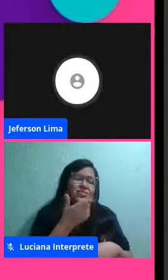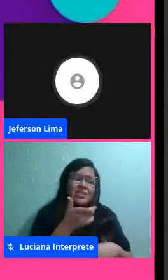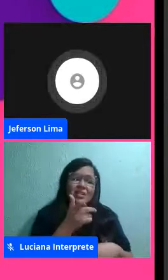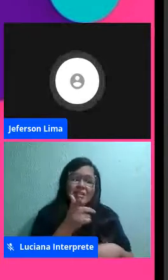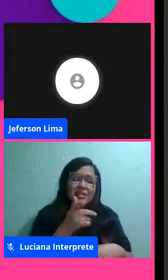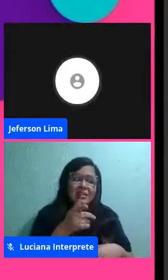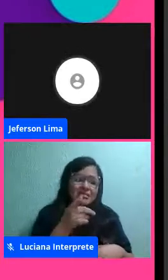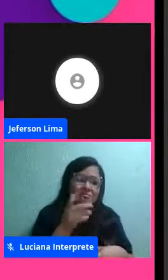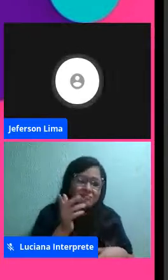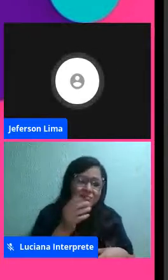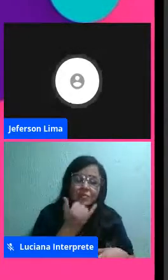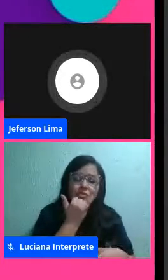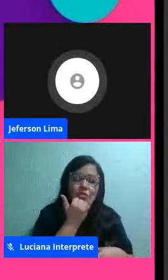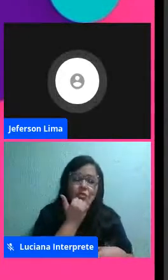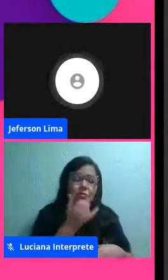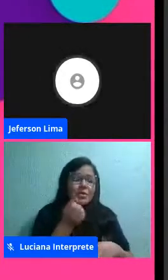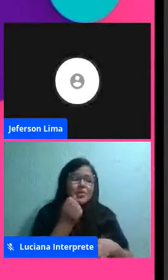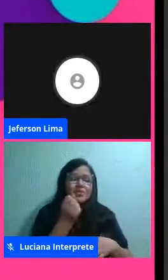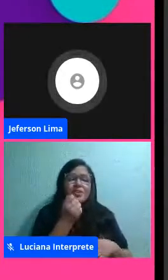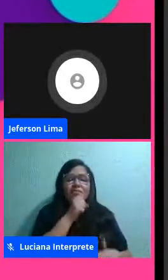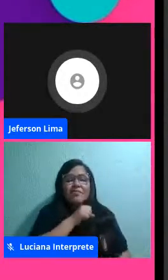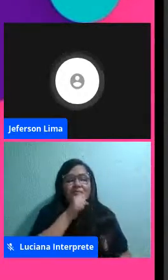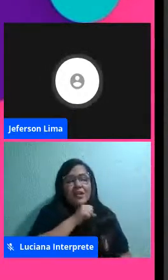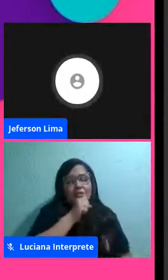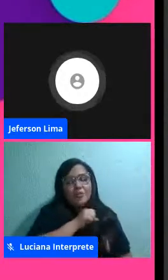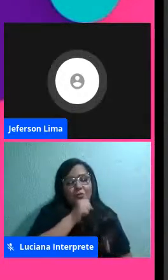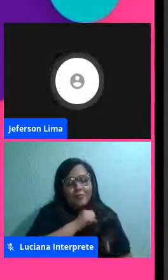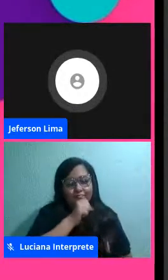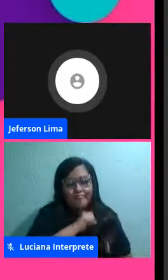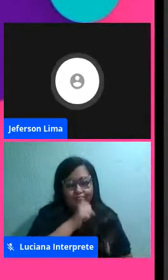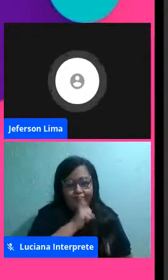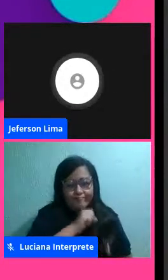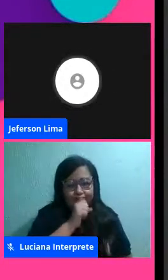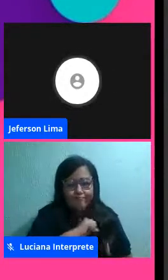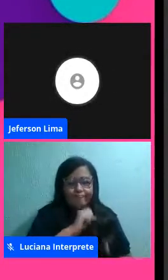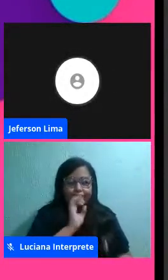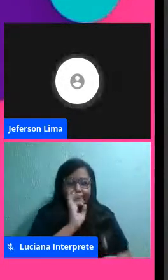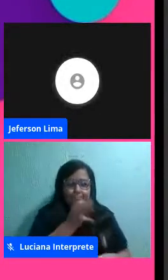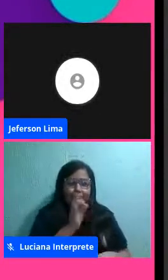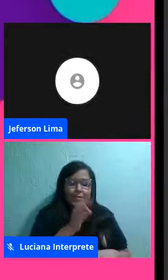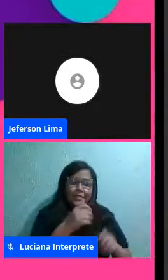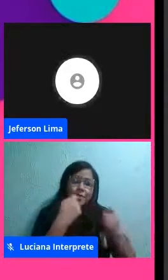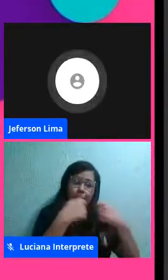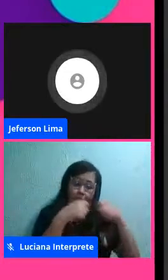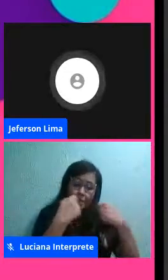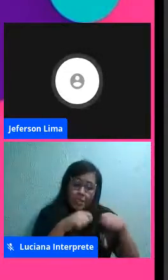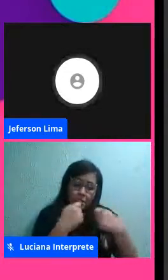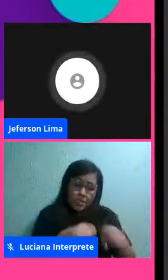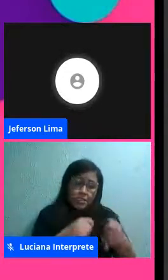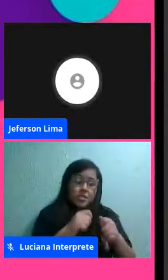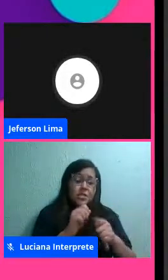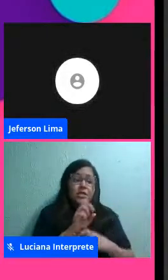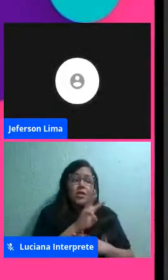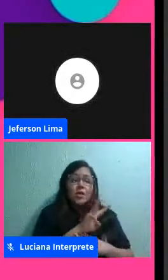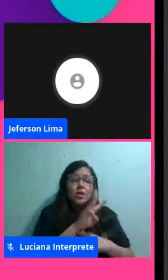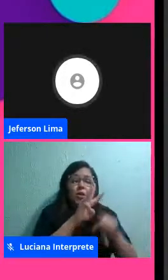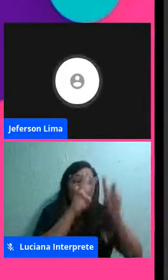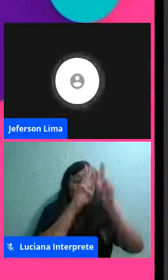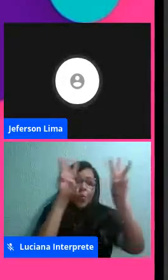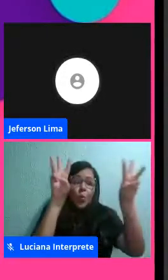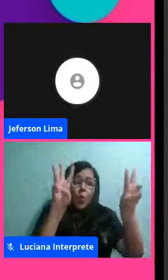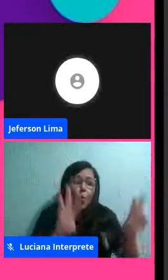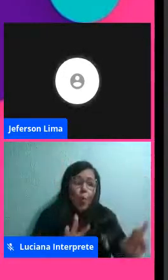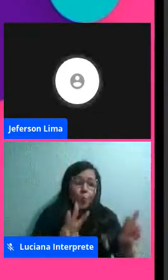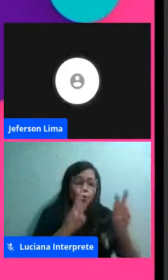antiga. Mas para vocês não criando conta agora, o ideal é que sempre vocês façam, né, já no ambiente Node 10. Tem que colocar o cartão de crédito, mas é um